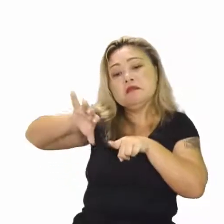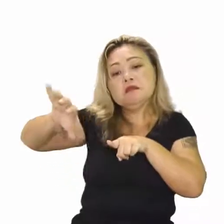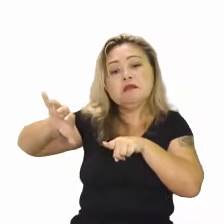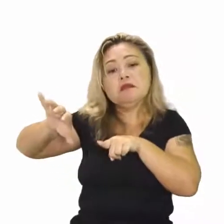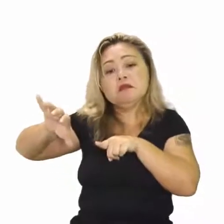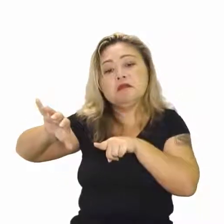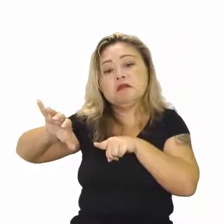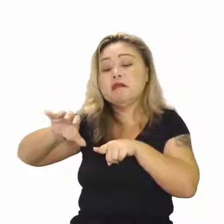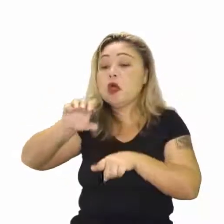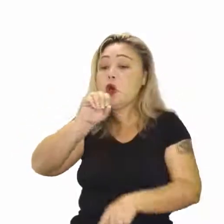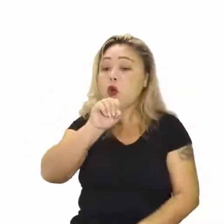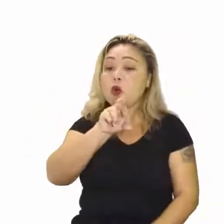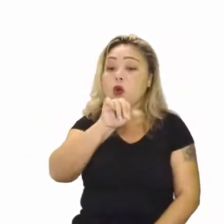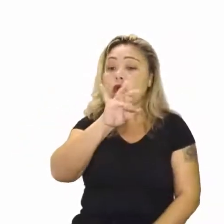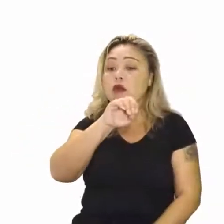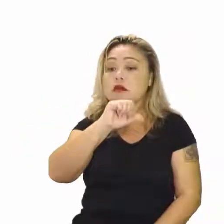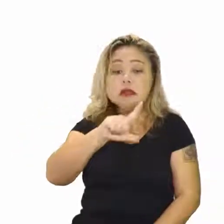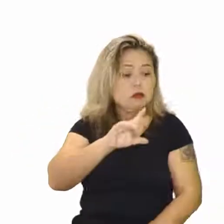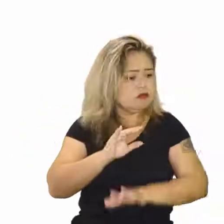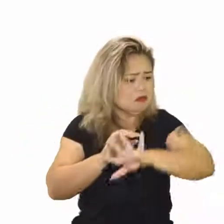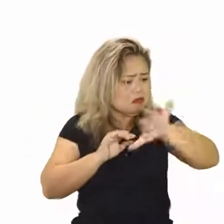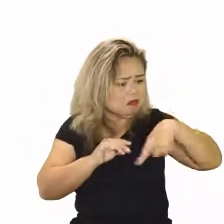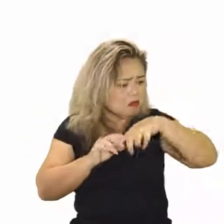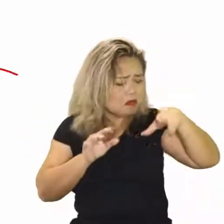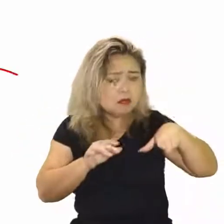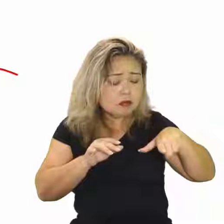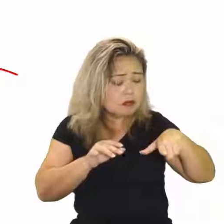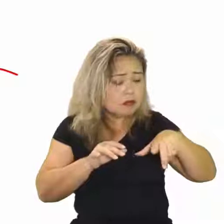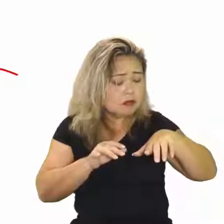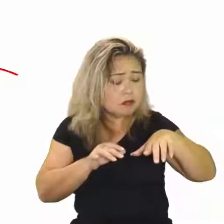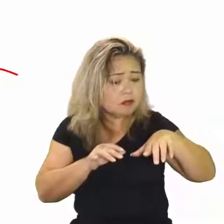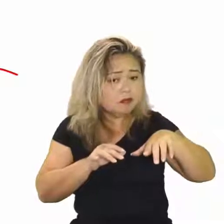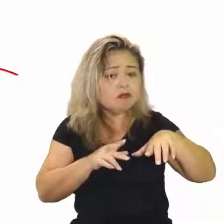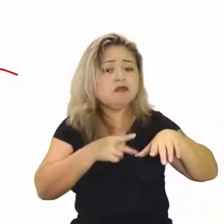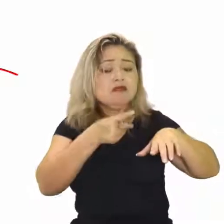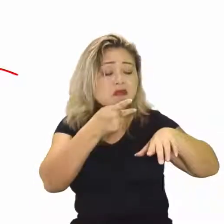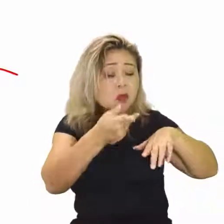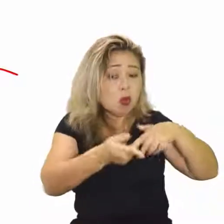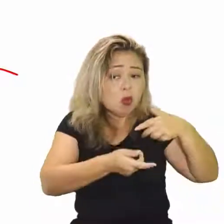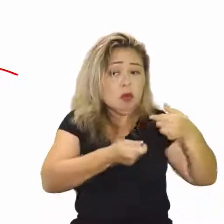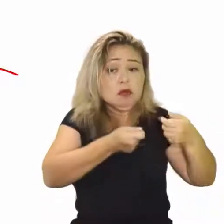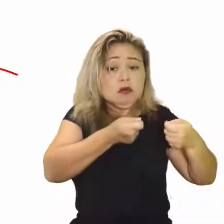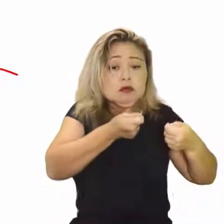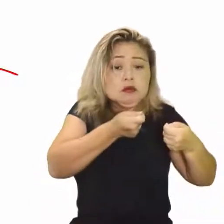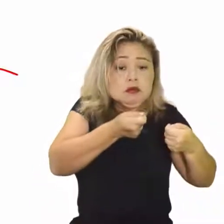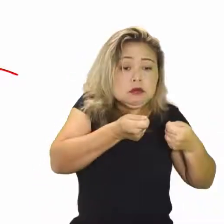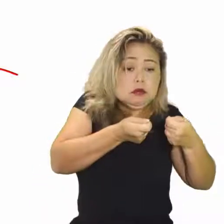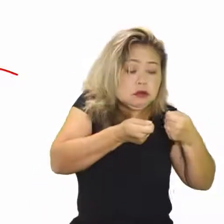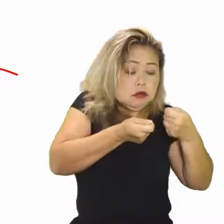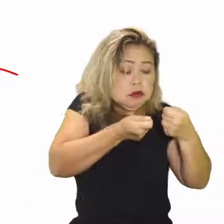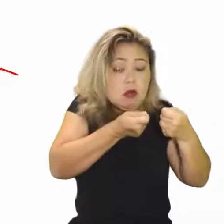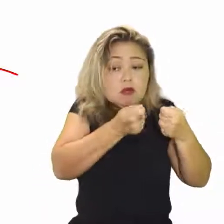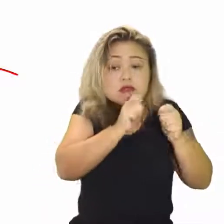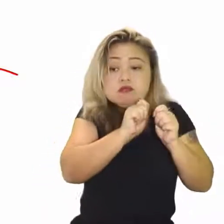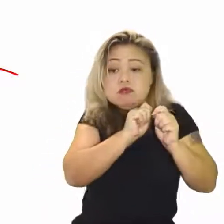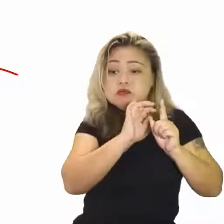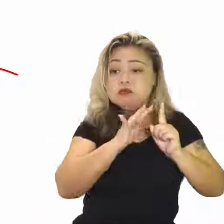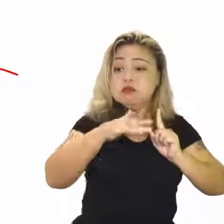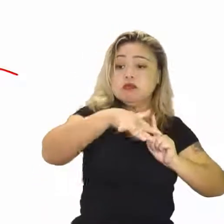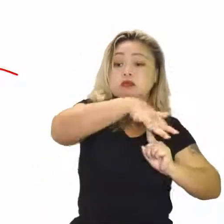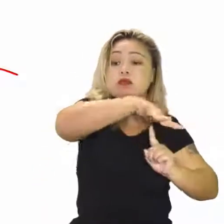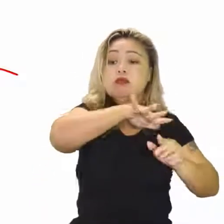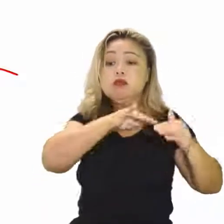a parte oriental, que vivia sob contida e econômica da economia